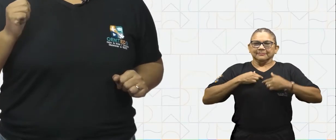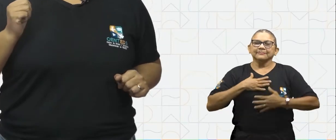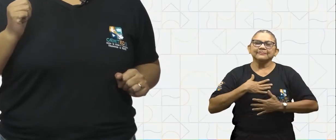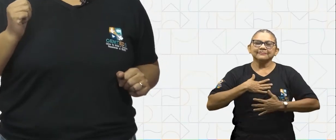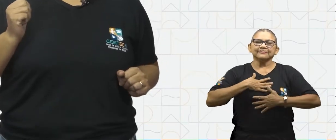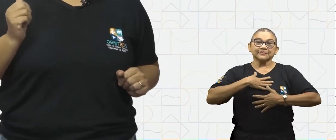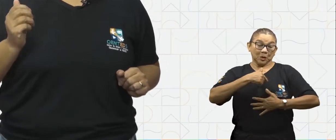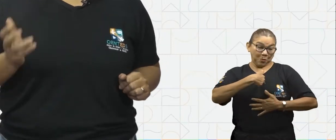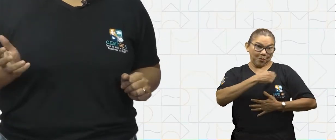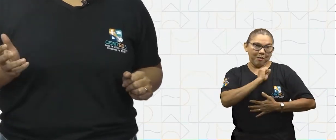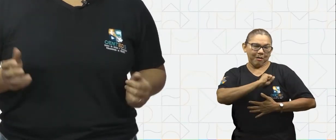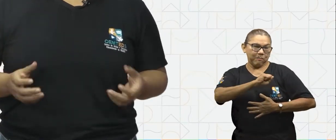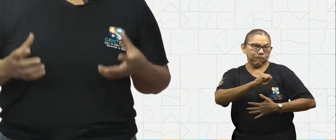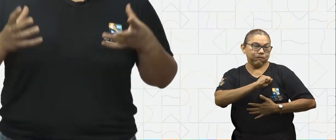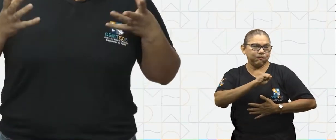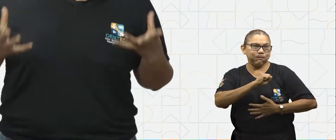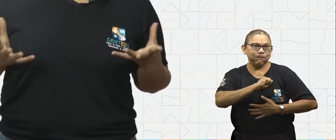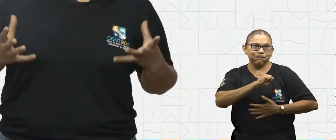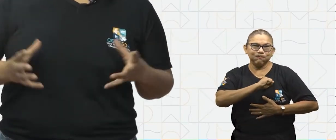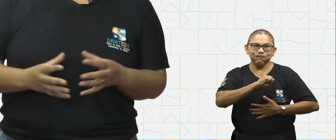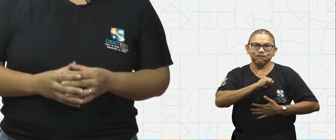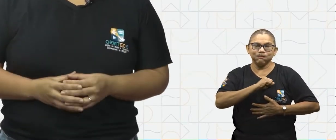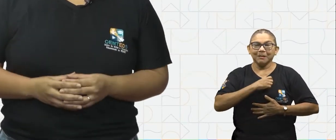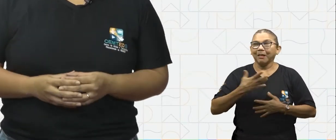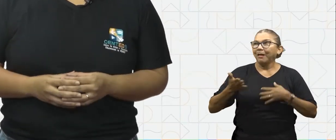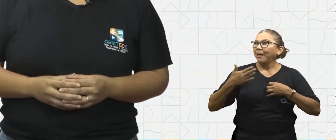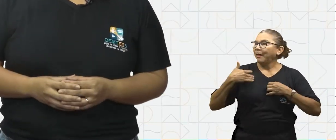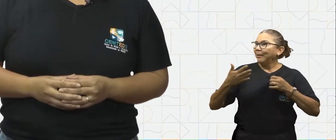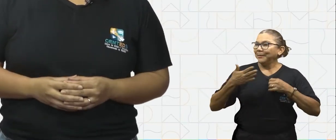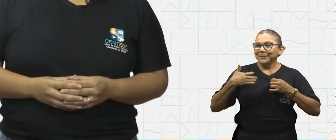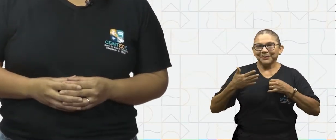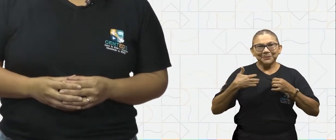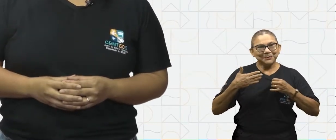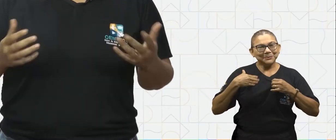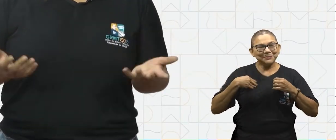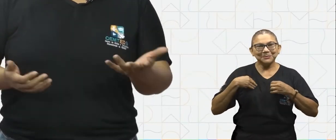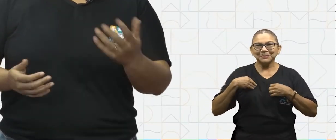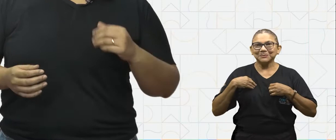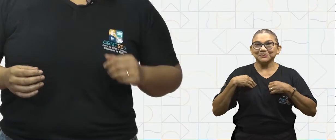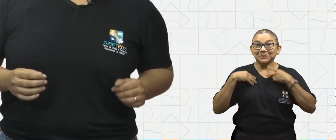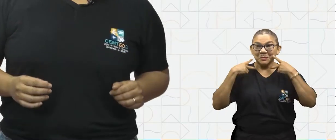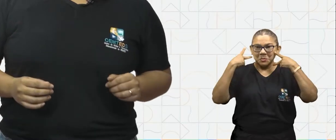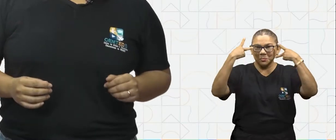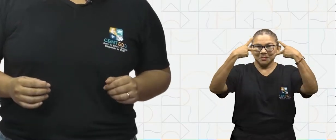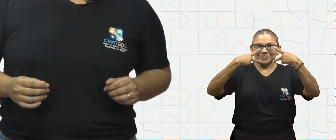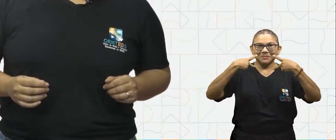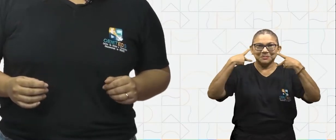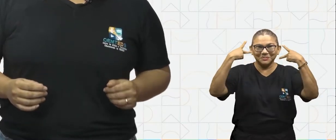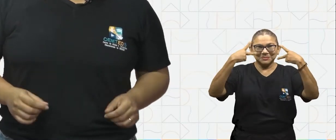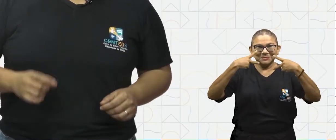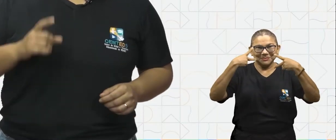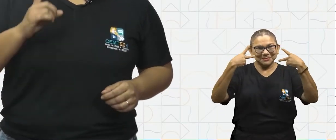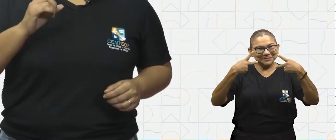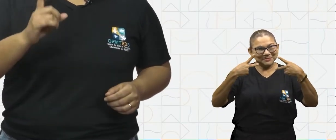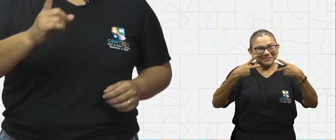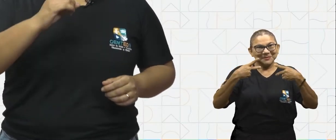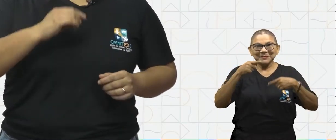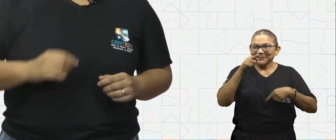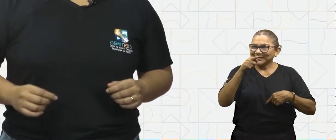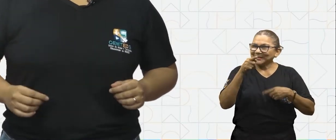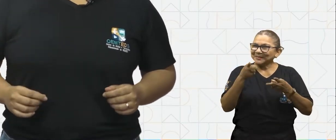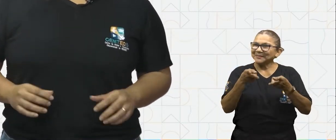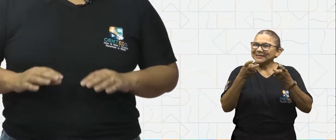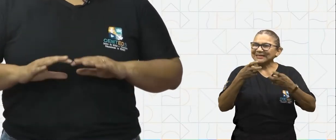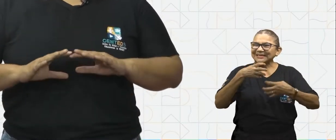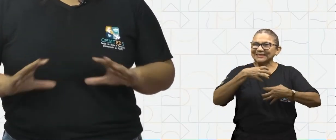seu coração bate mais rápido e a sensação de calor aumenta, além do rosto ficar vermelho? Aposto que